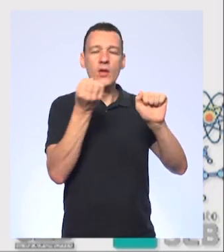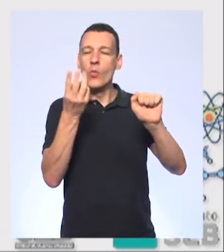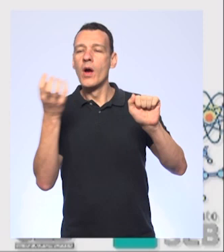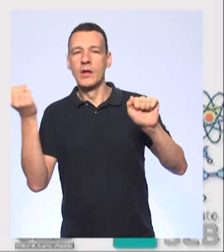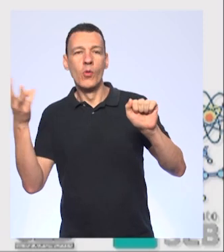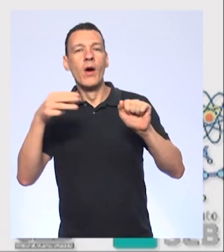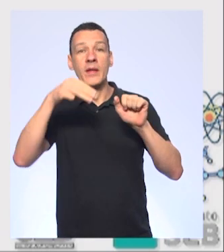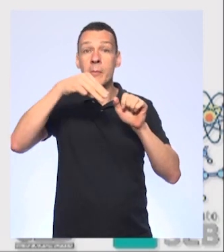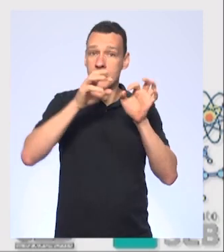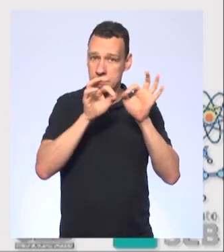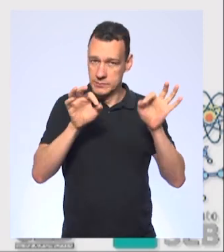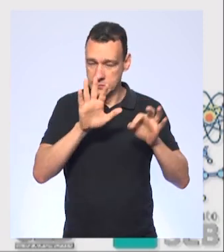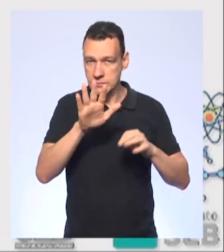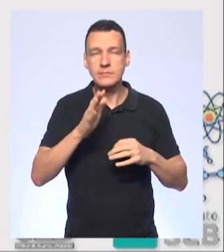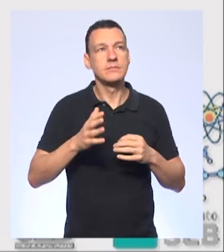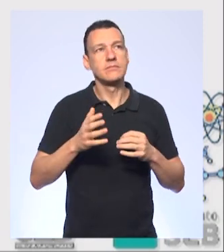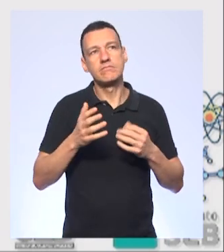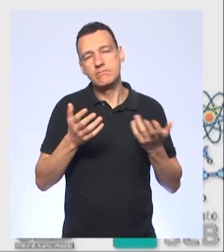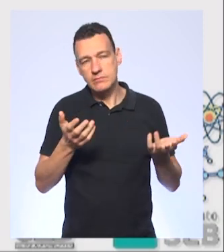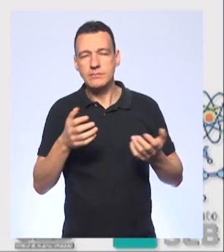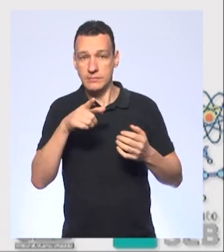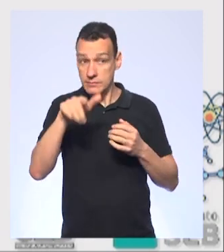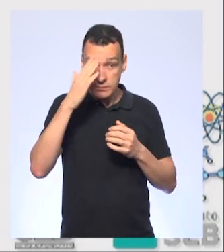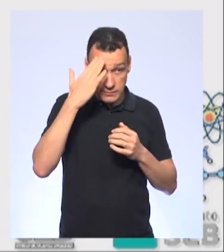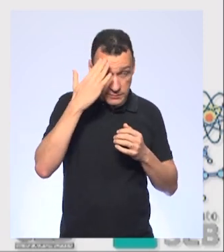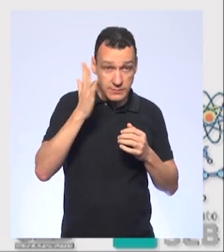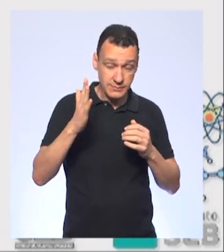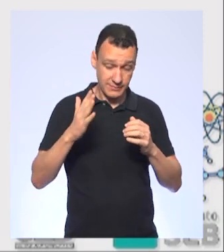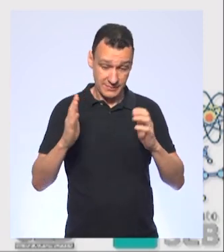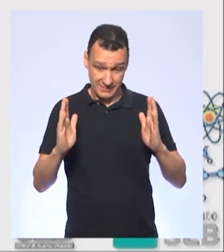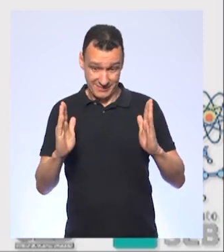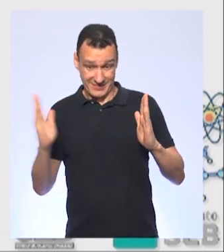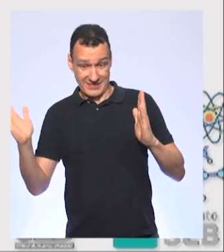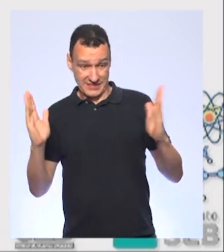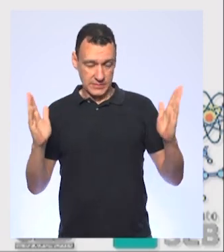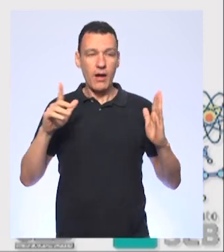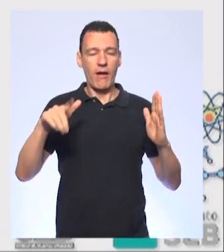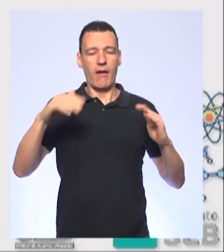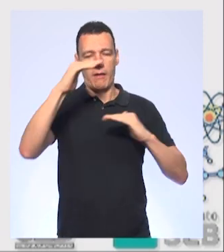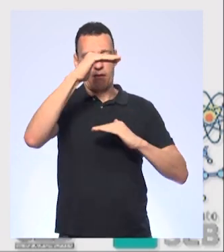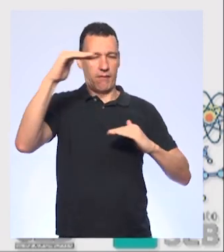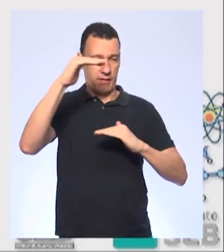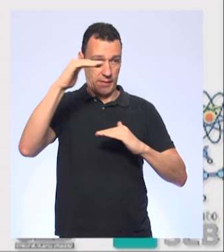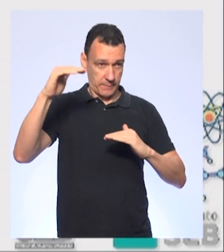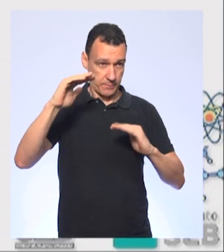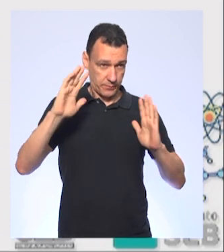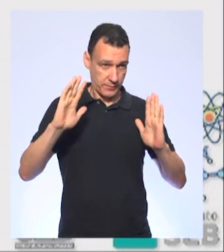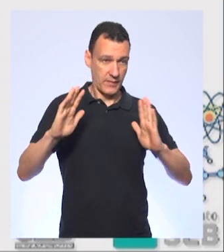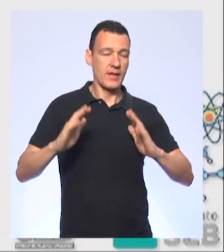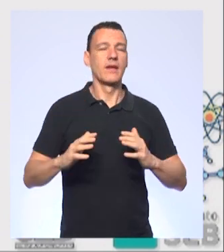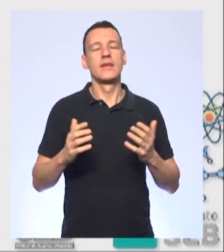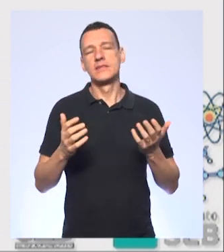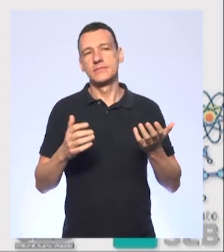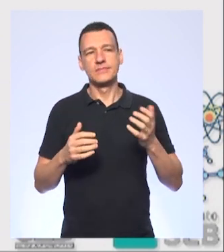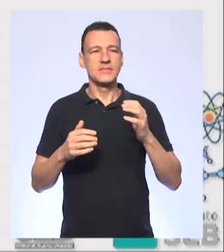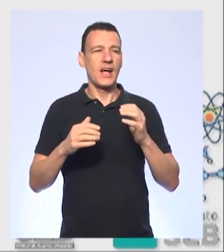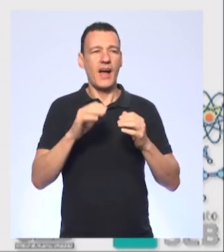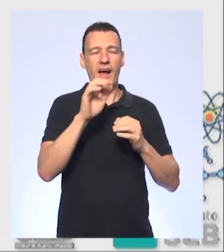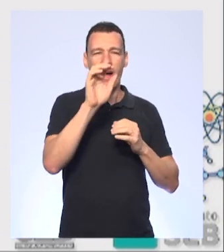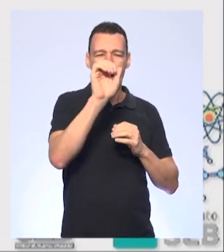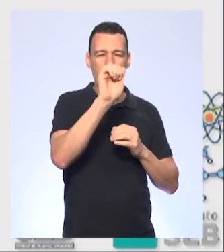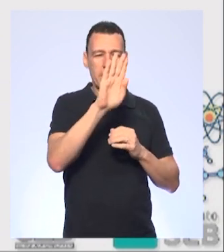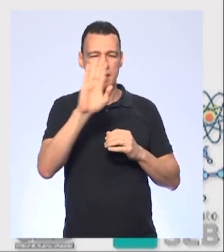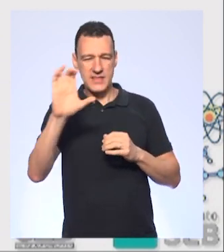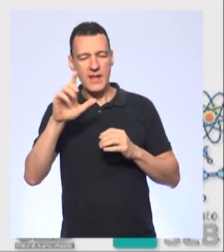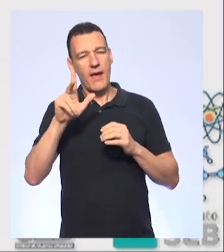metros, sabendo-se que as laterais dos terrenos são paralelas e que A mais B mais C igual a 120 metros,